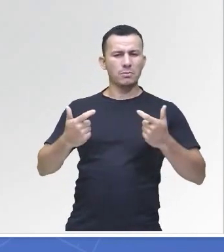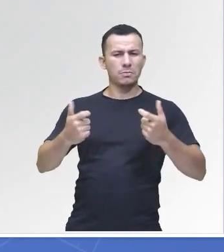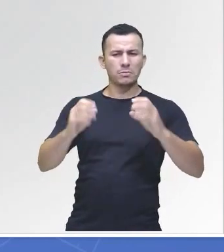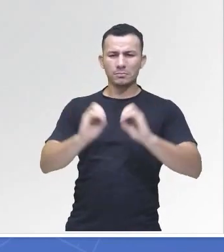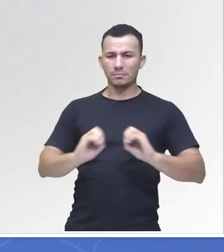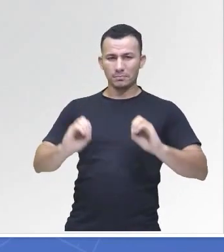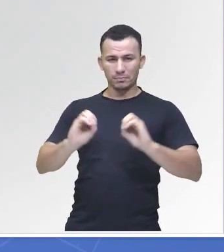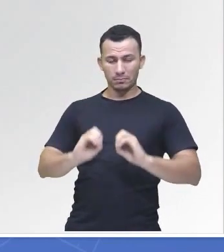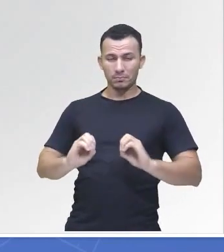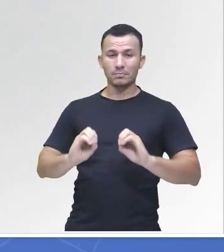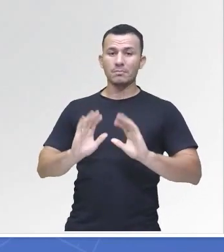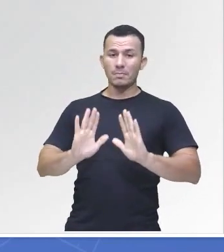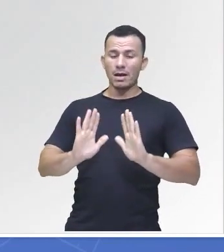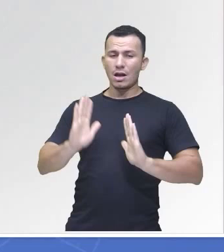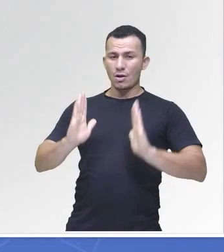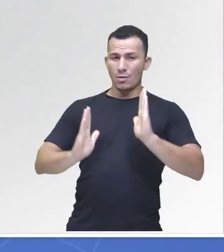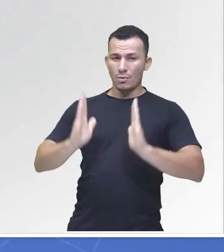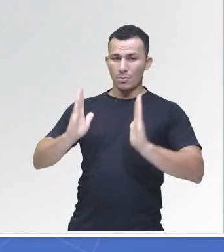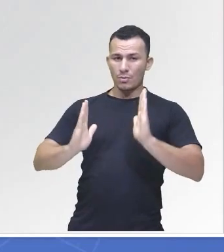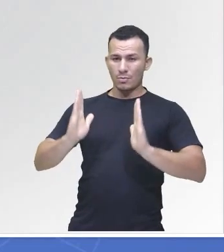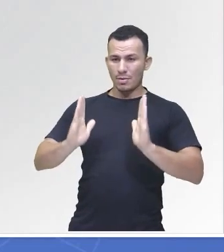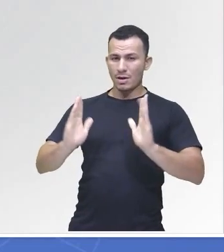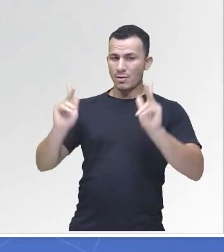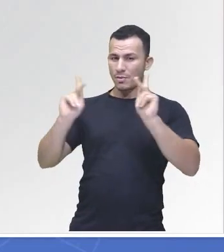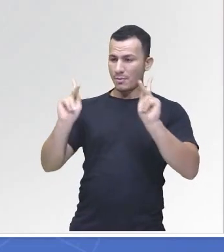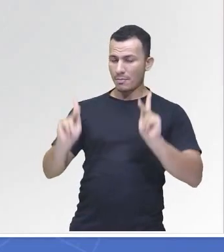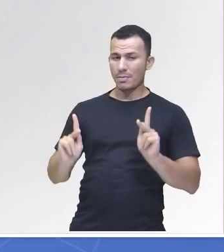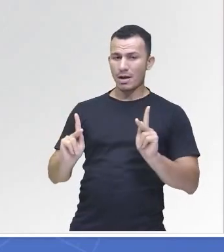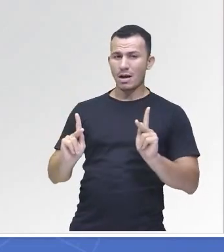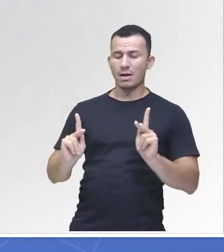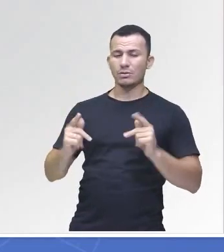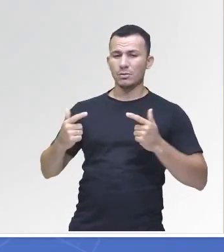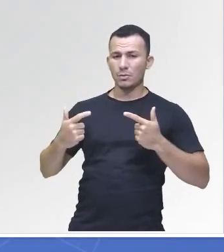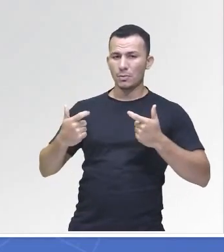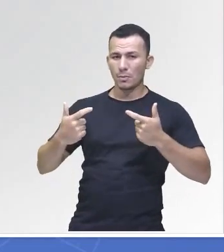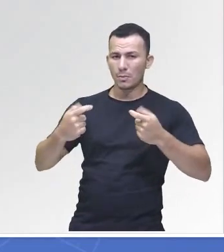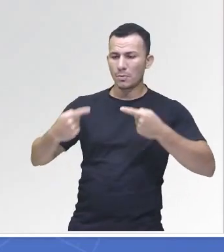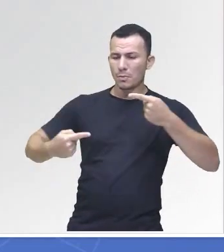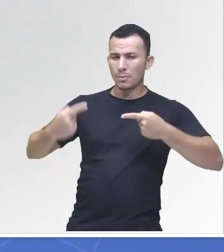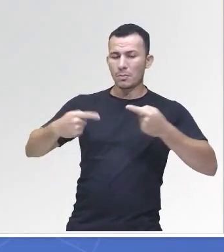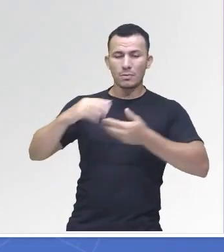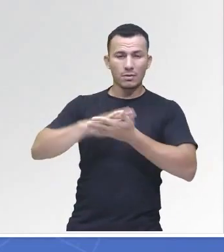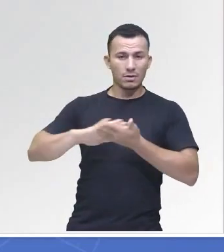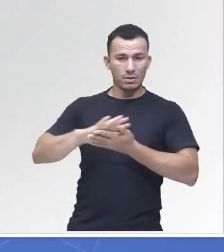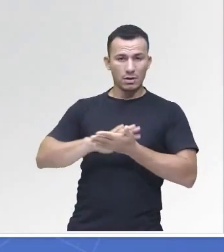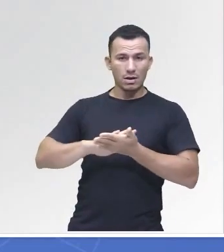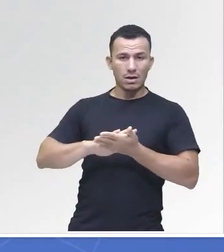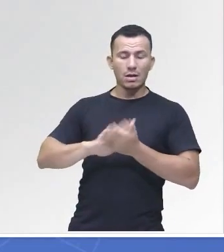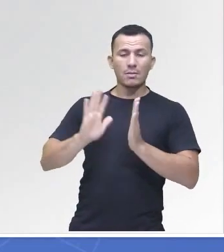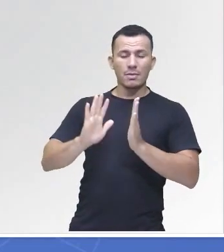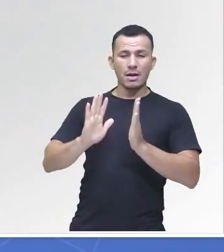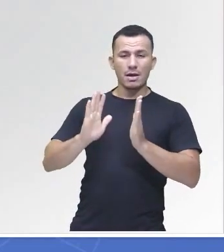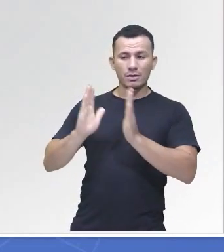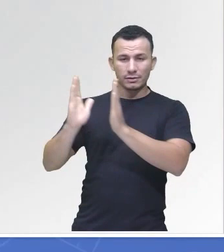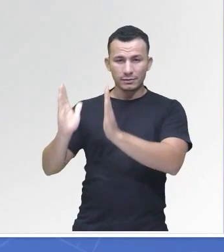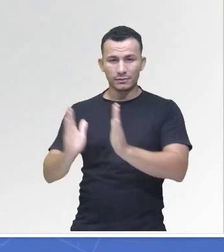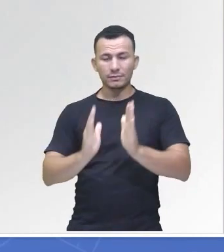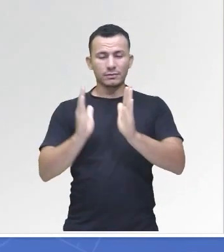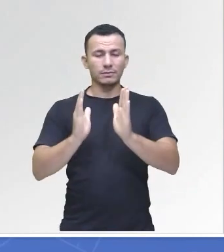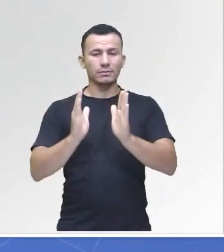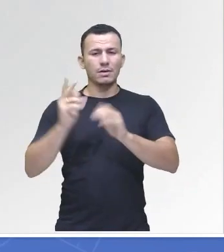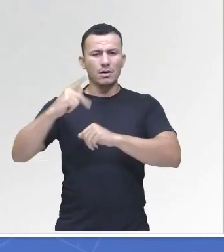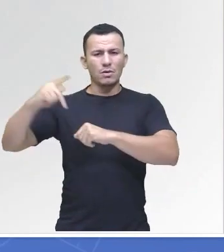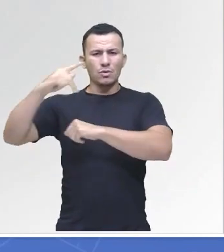quando, mesmo no período de paz, em que o conflito não havia eclodido ainda, as grandes potências começam a